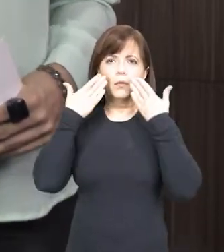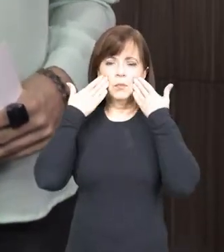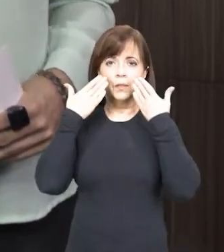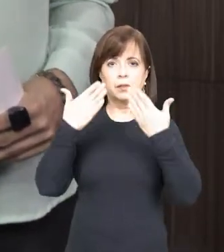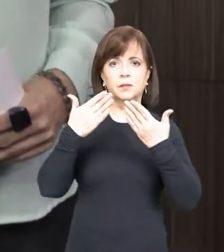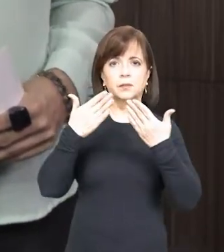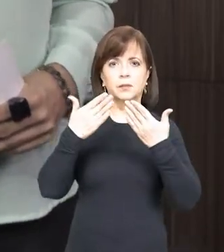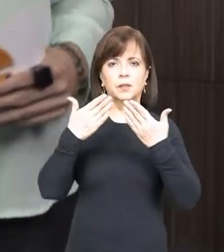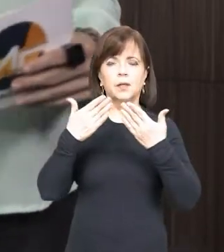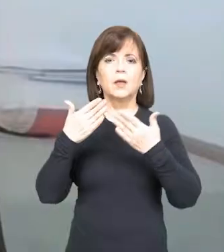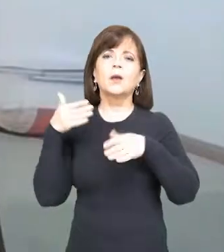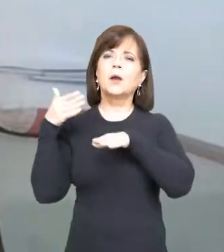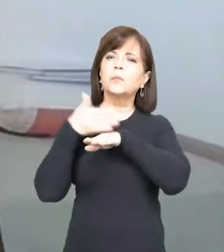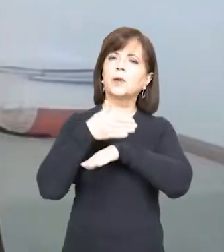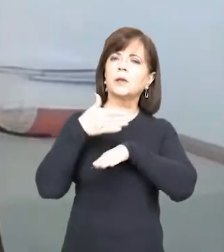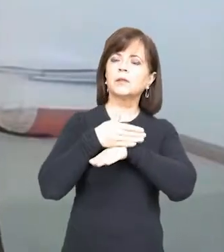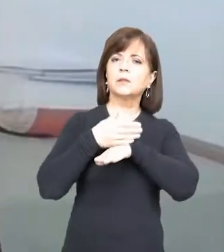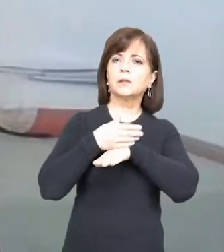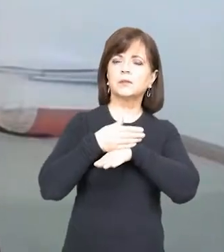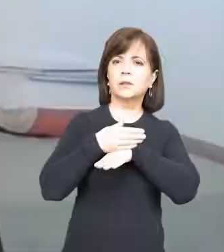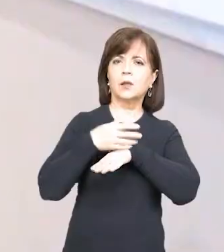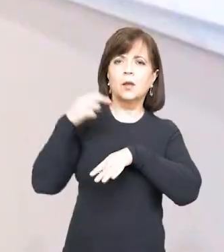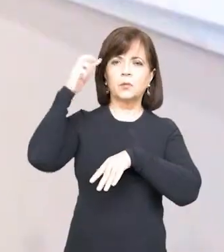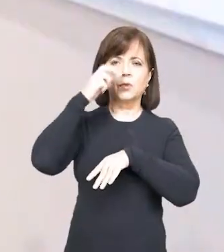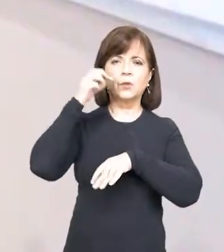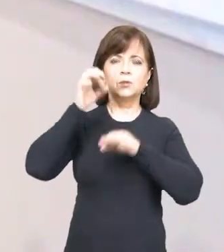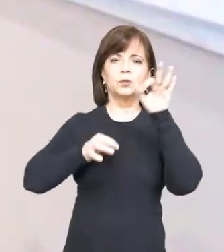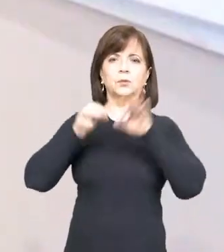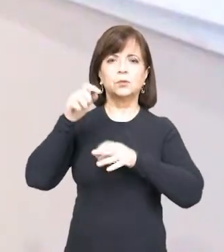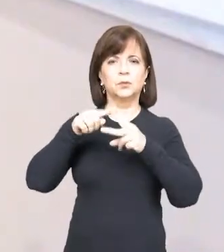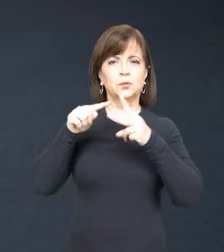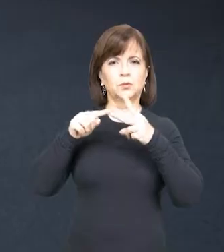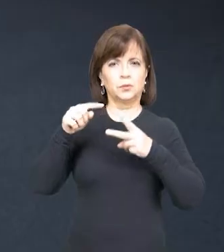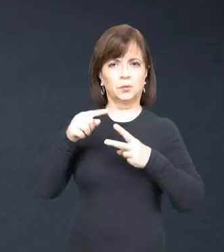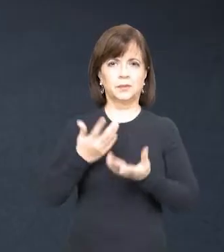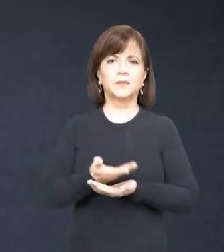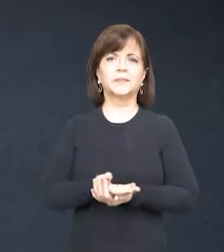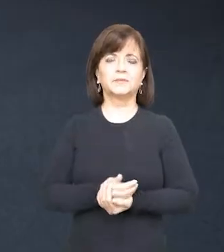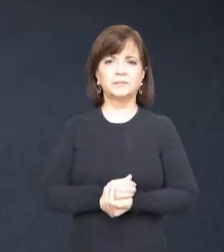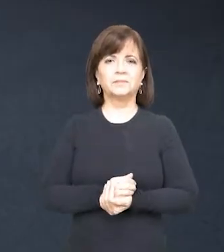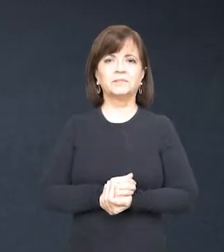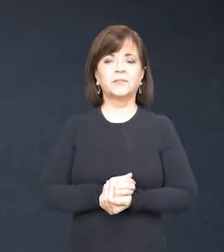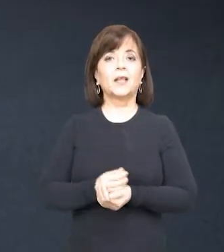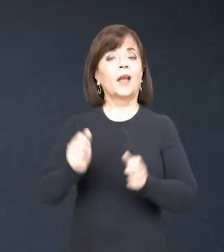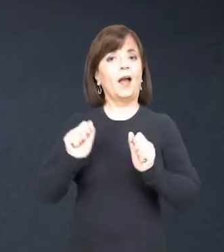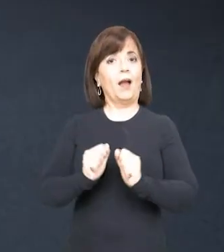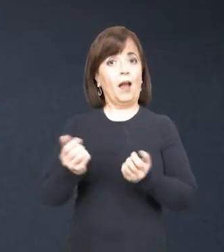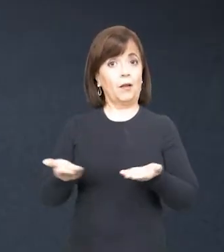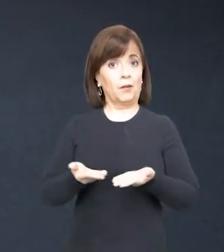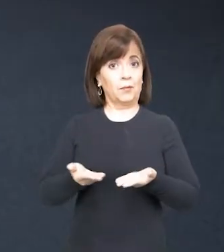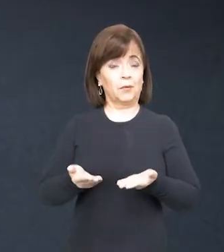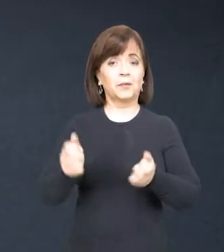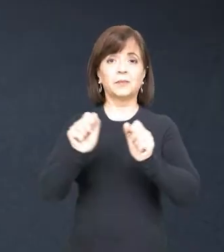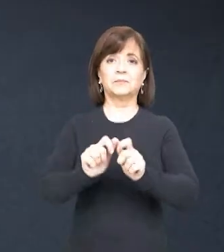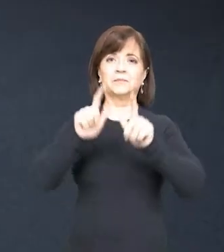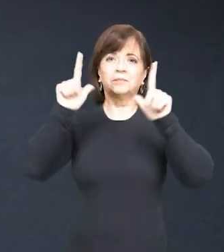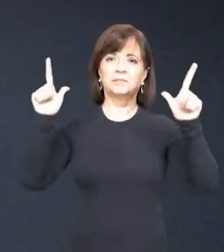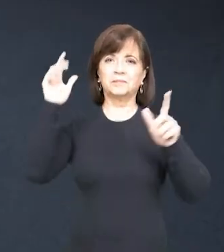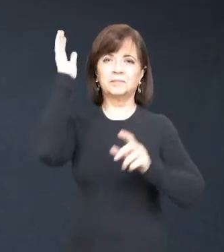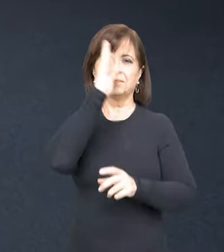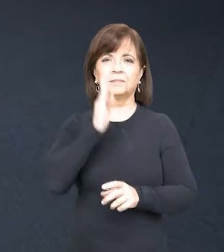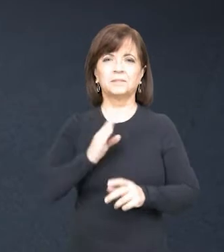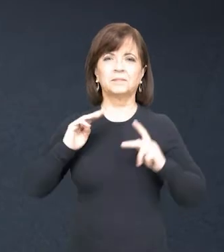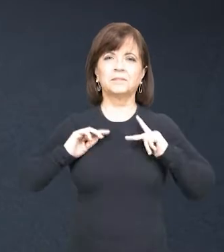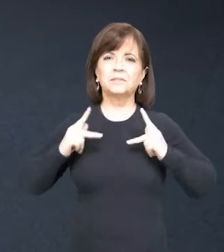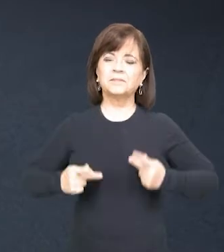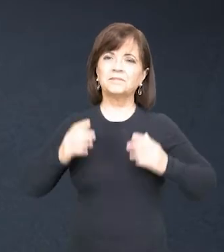das promotoras de justiça Michele Bruno e Márcia Lustosa. Está no ar para todo o Brasil, MP